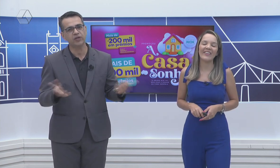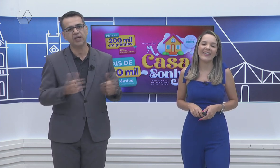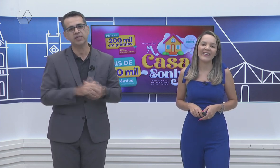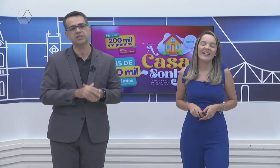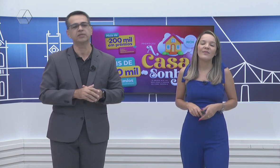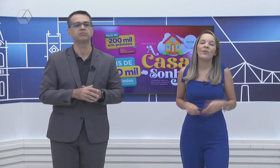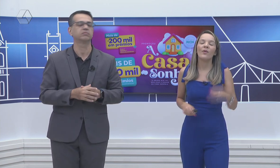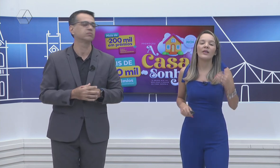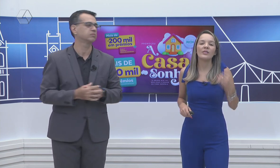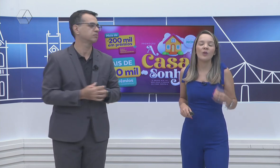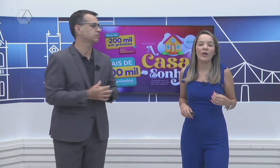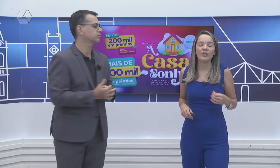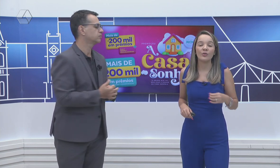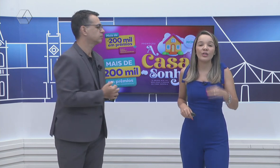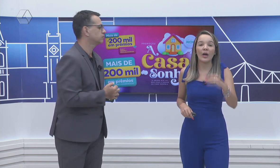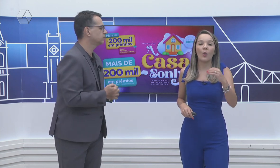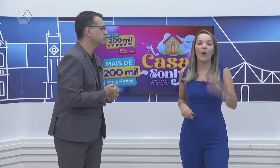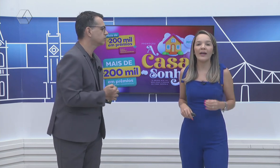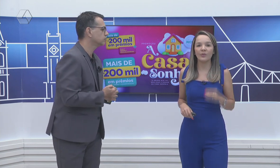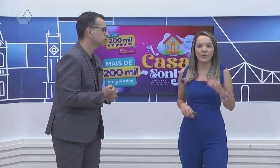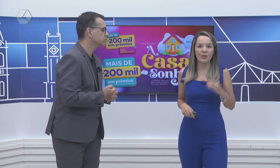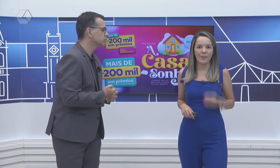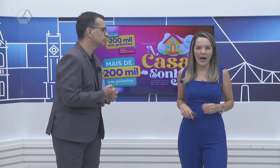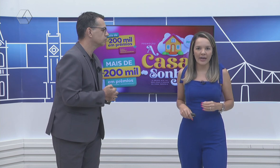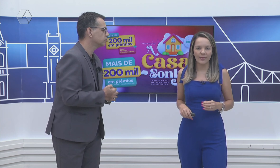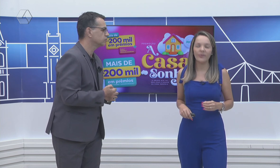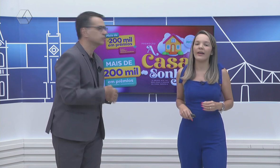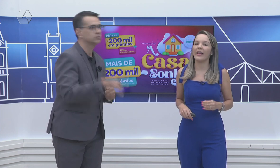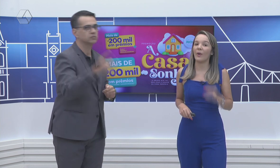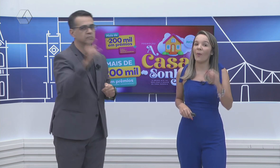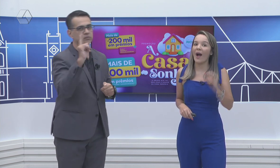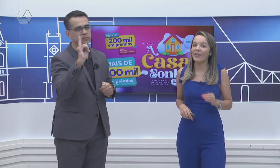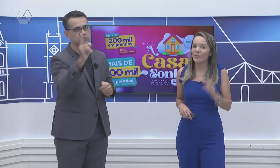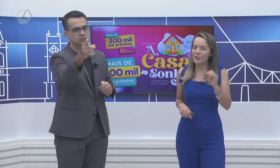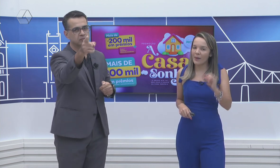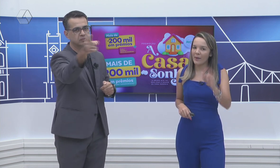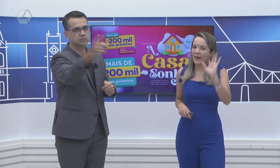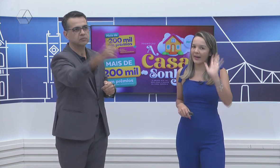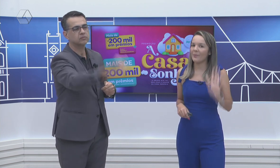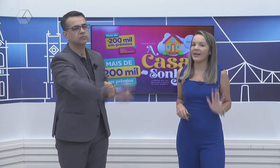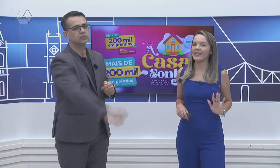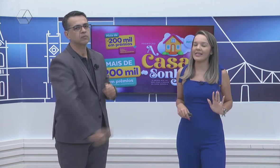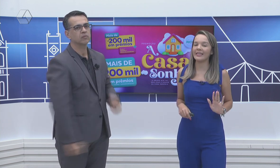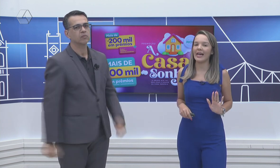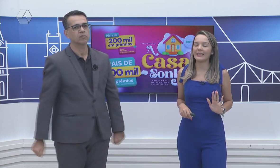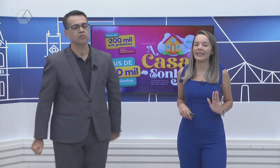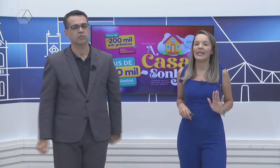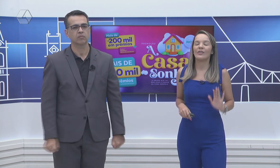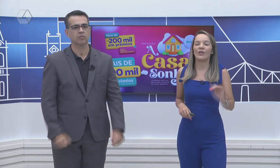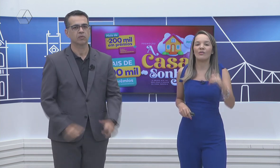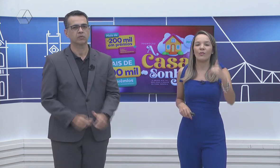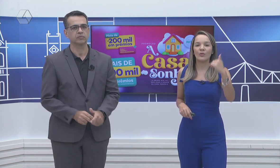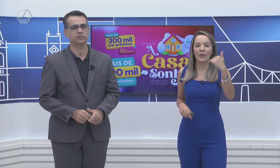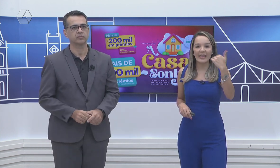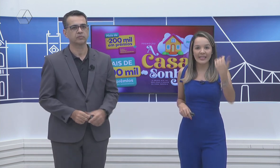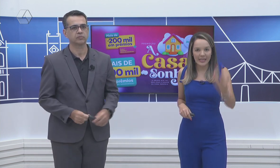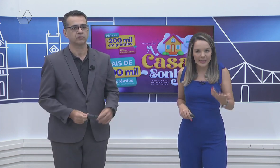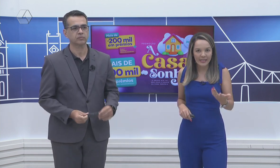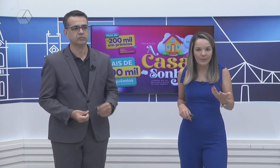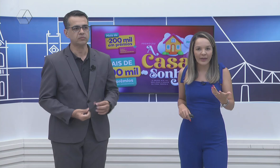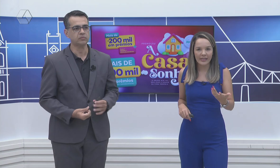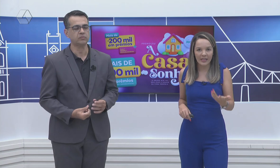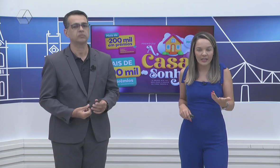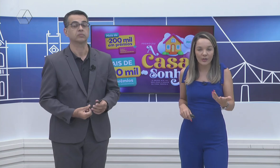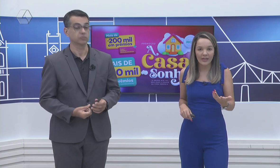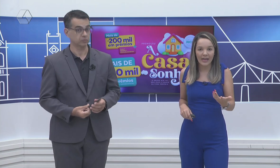Gente, aí, ó, boa sorte no dia 4 de maio. É, 4 de maio, marca bem essa data. Nós vamos conhecer